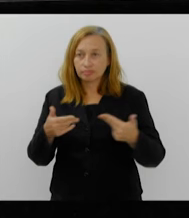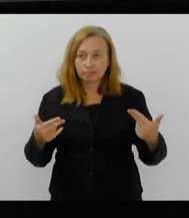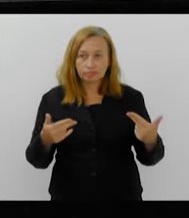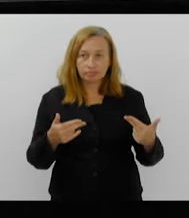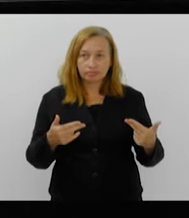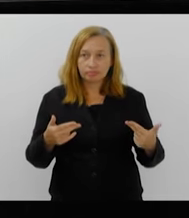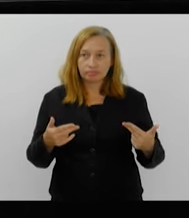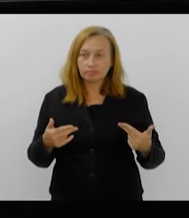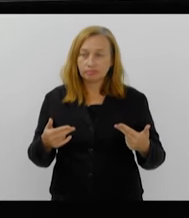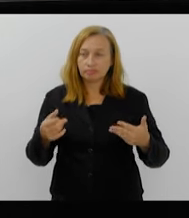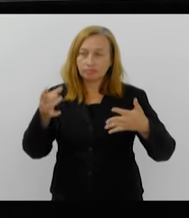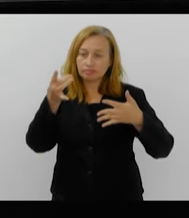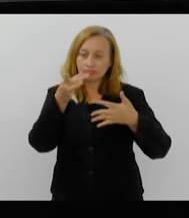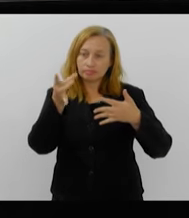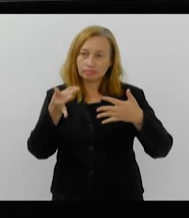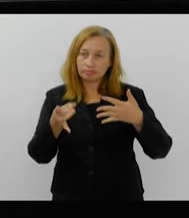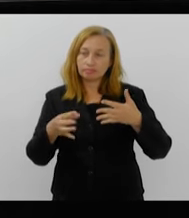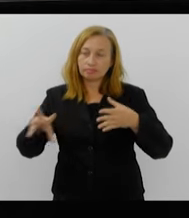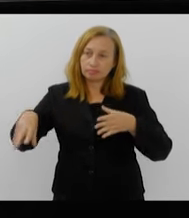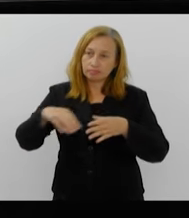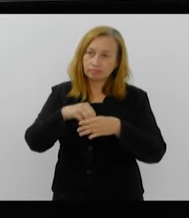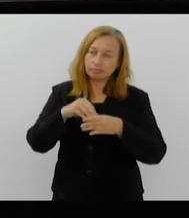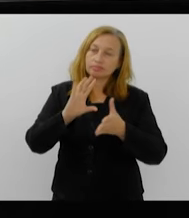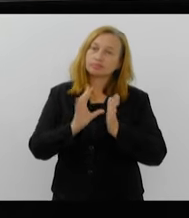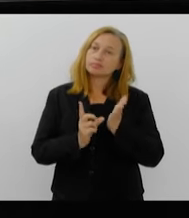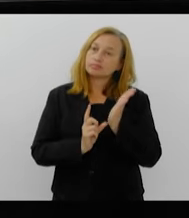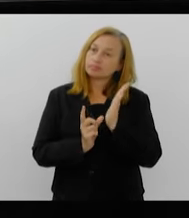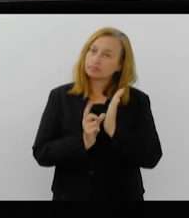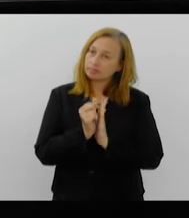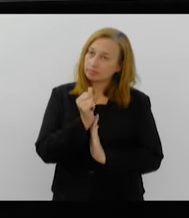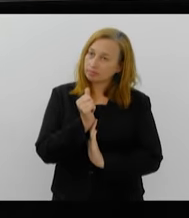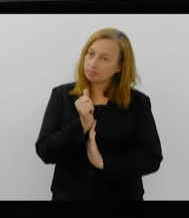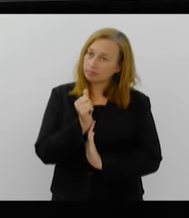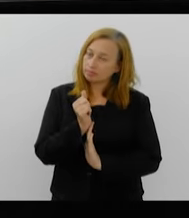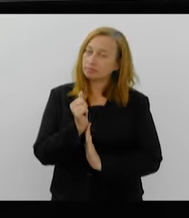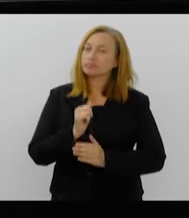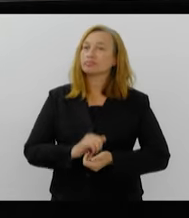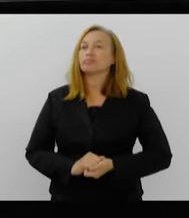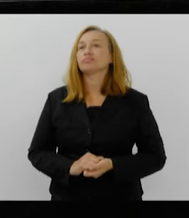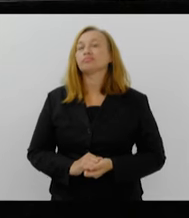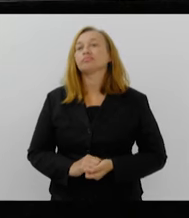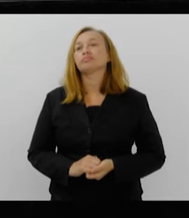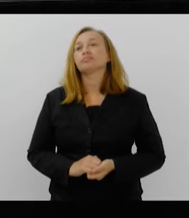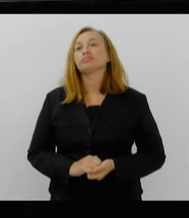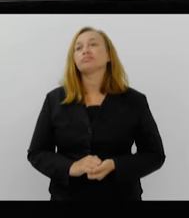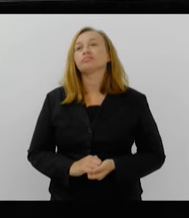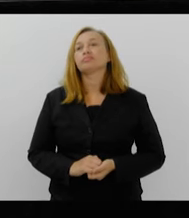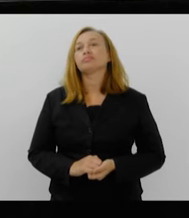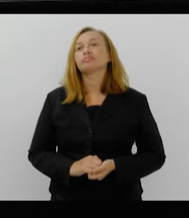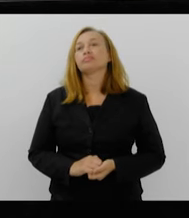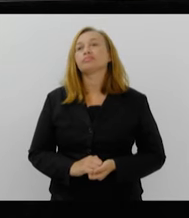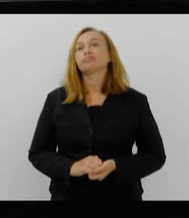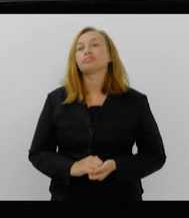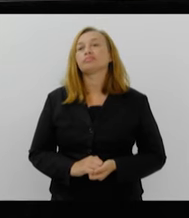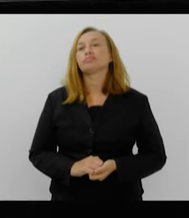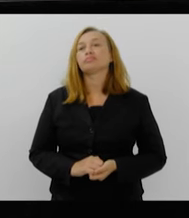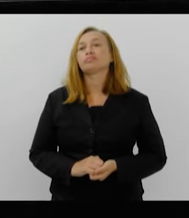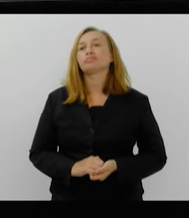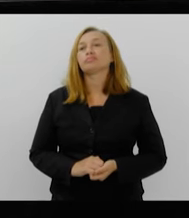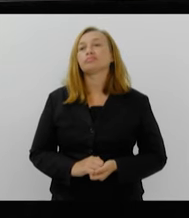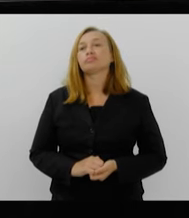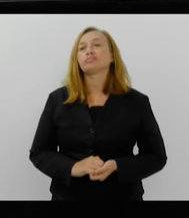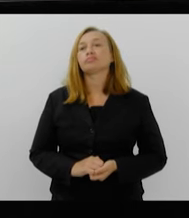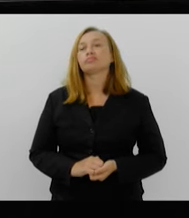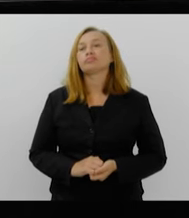contradições dentro desse mesmo orçamento. Contradições estas que são fruto de